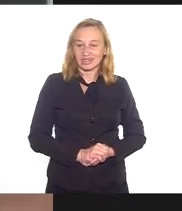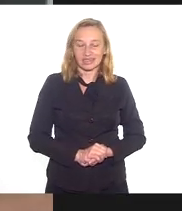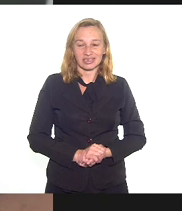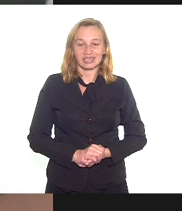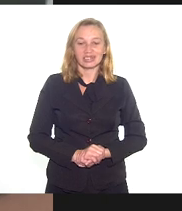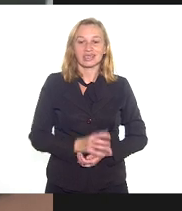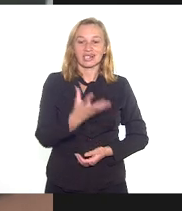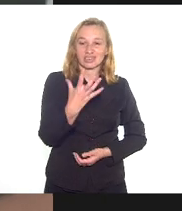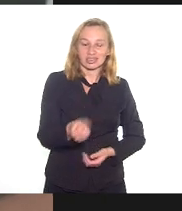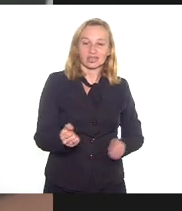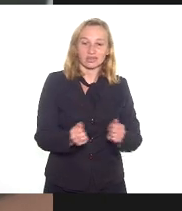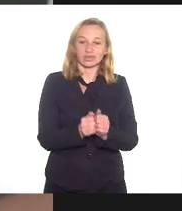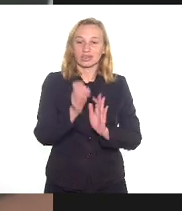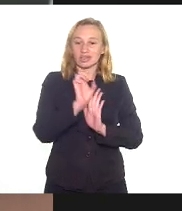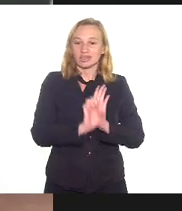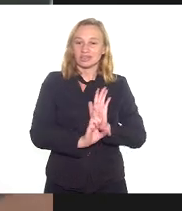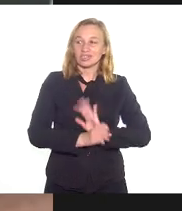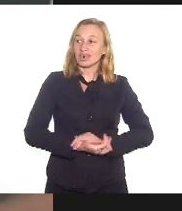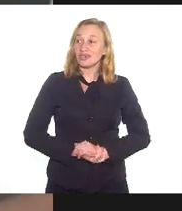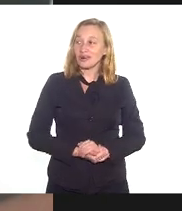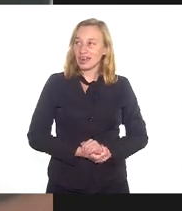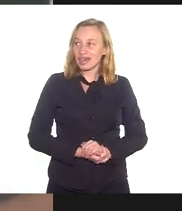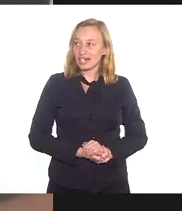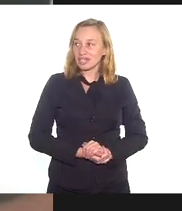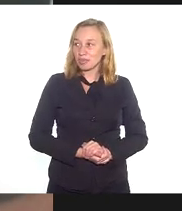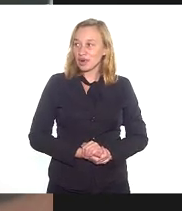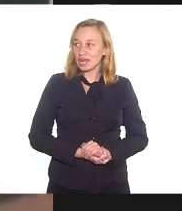Favorável com emendas, presidente.